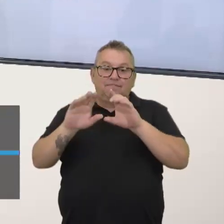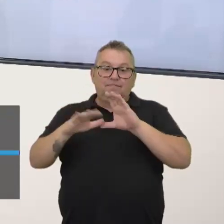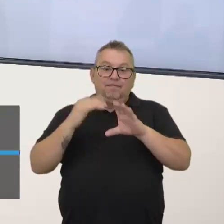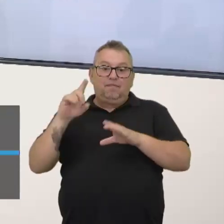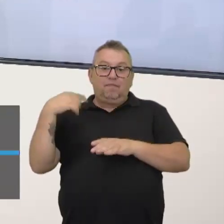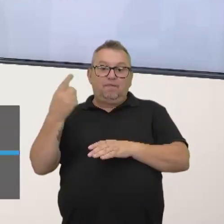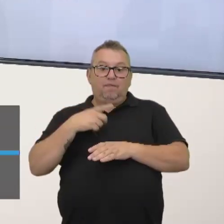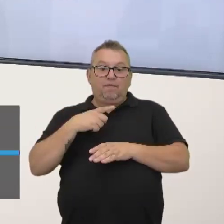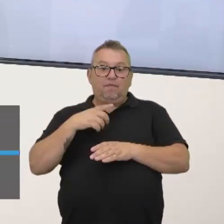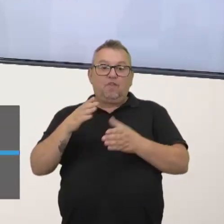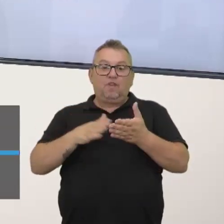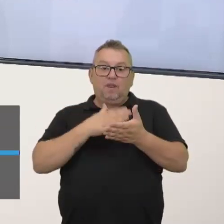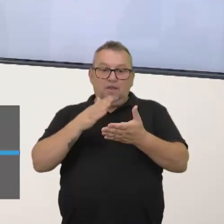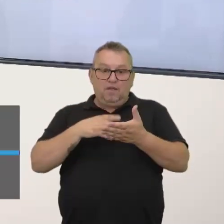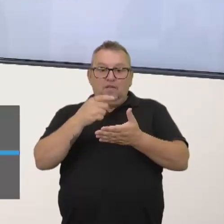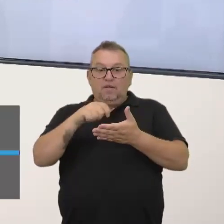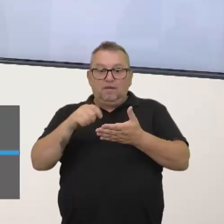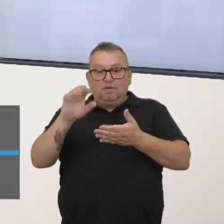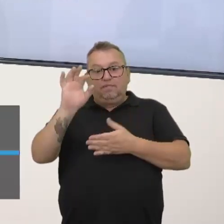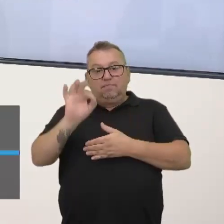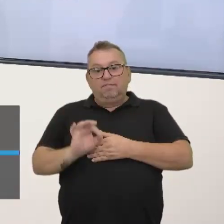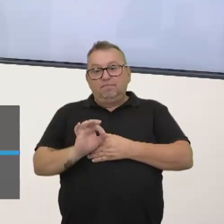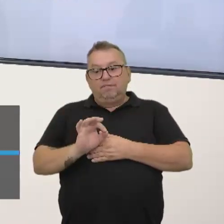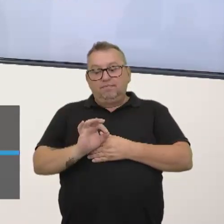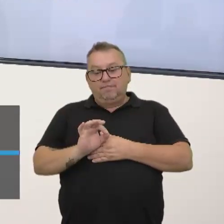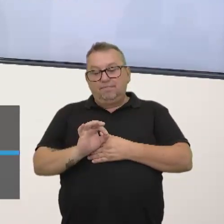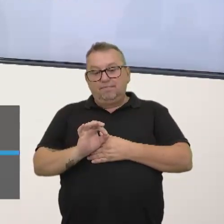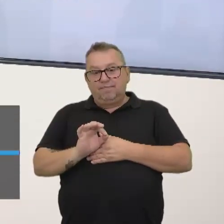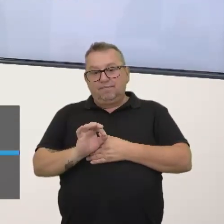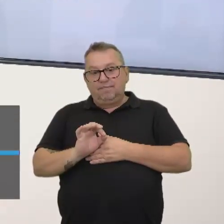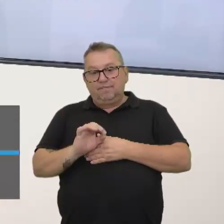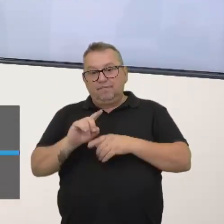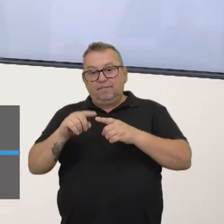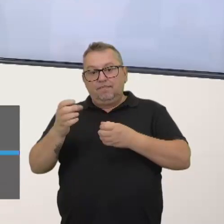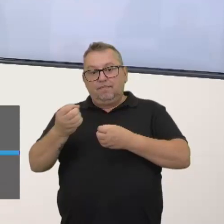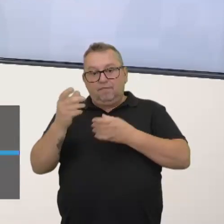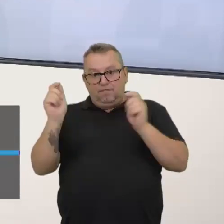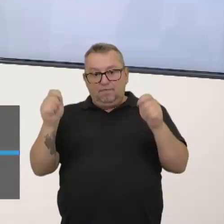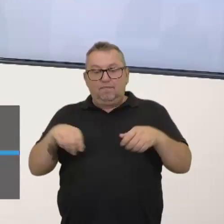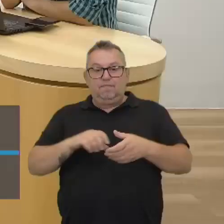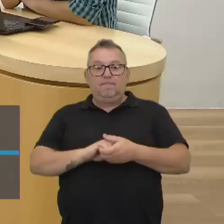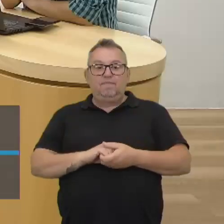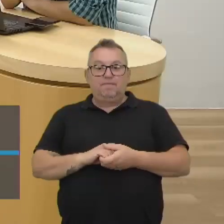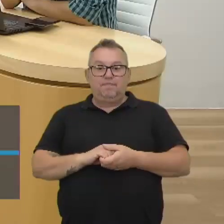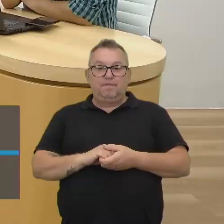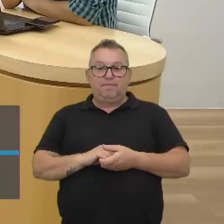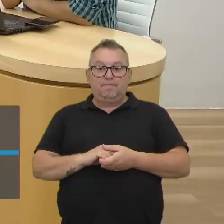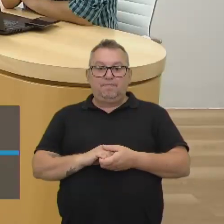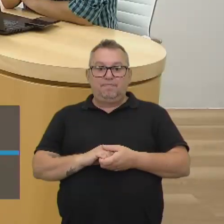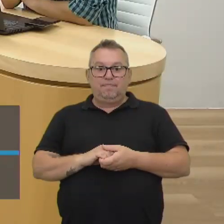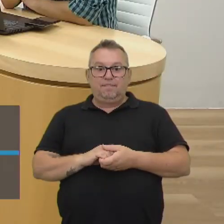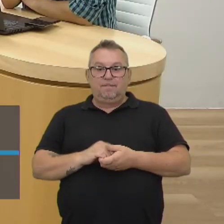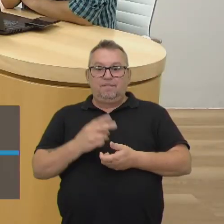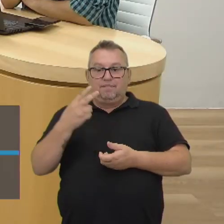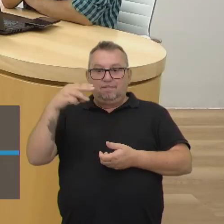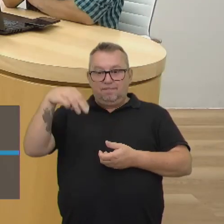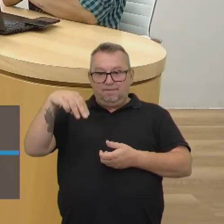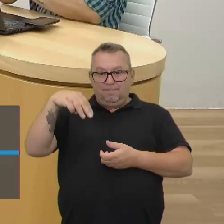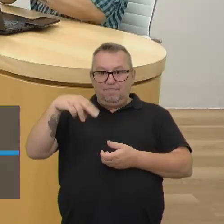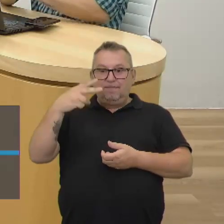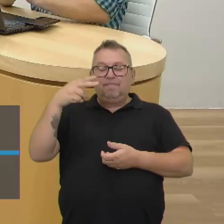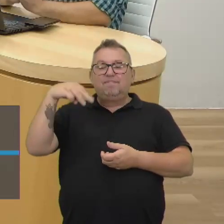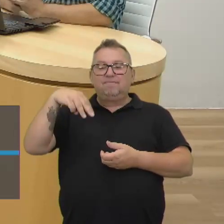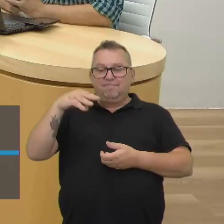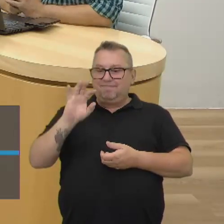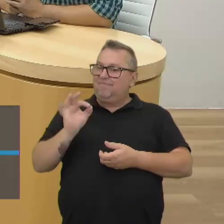gente. Aí no seu caderninho você escreve direitinho aí o máximo de informações possível. Legal. Show de bola. 2 minutos, 2 Tony?